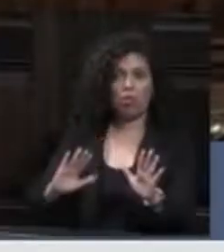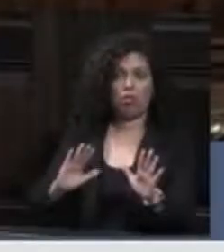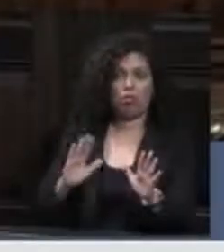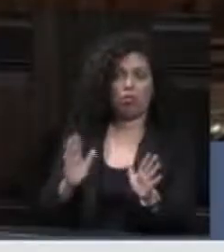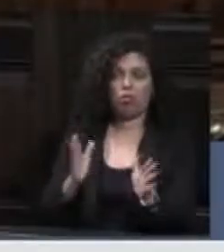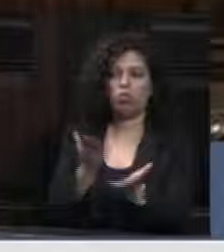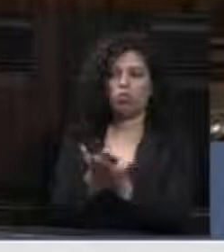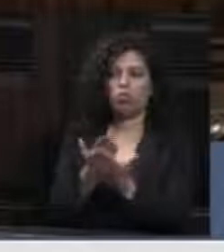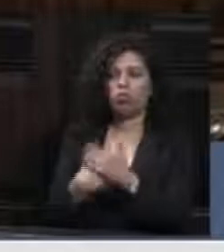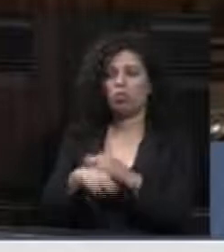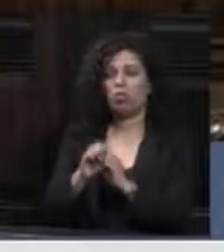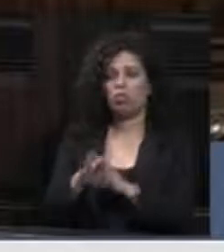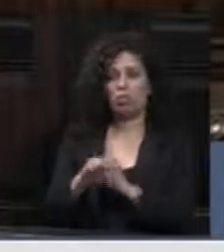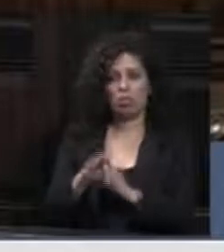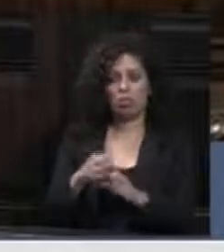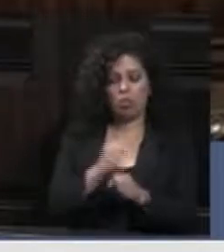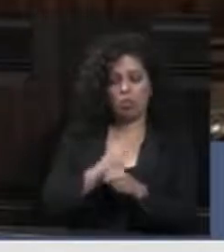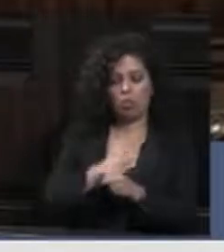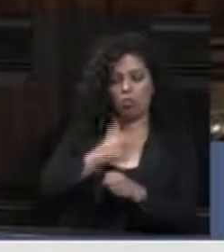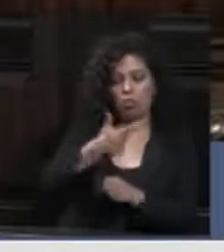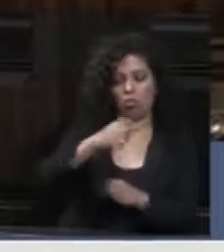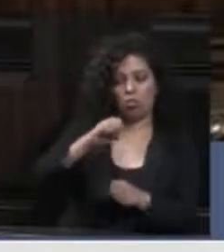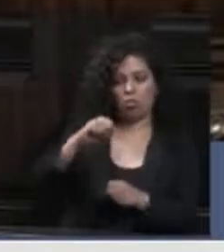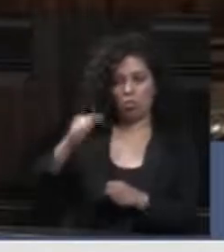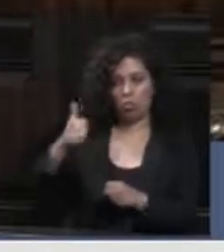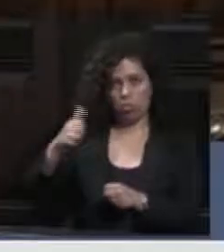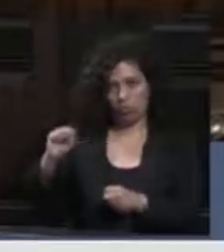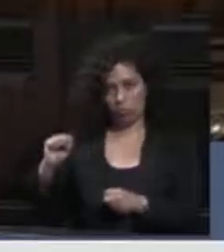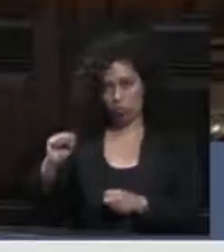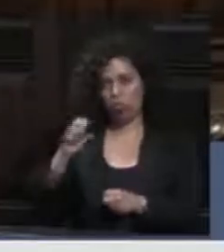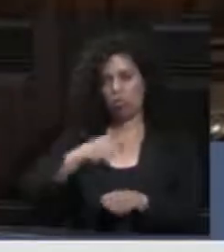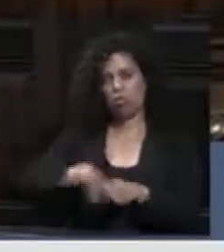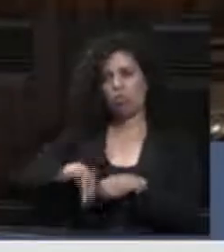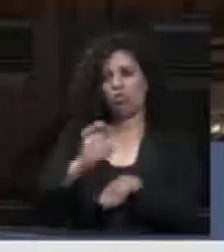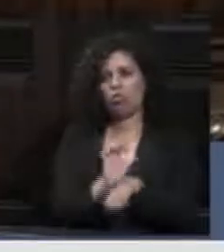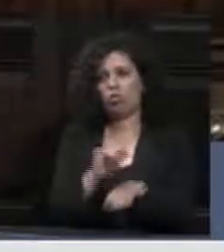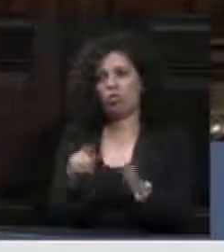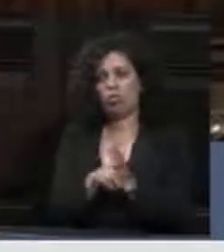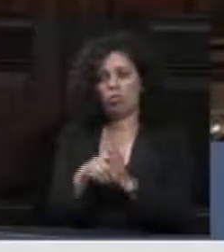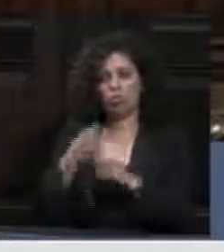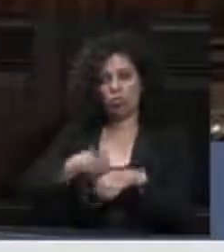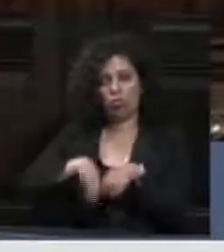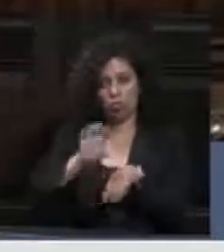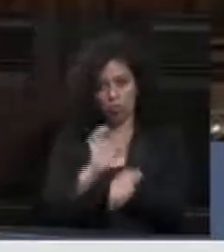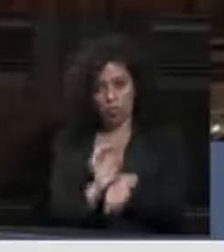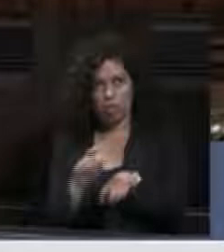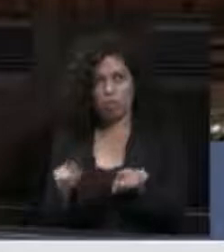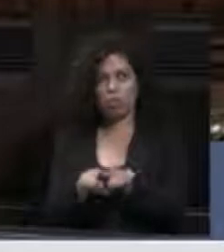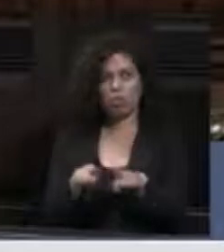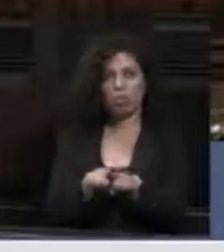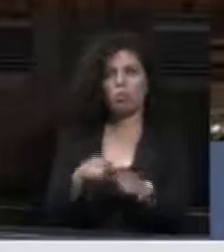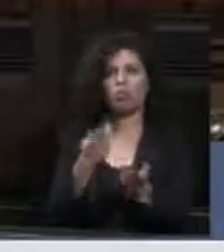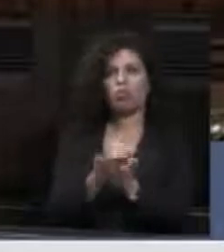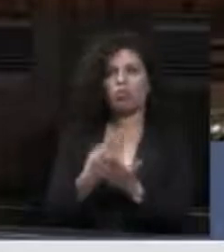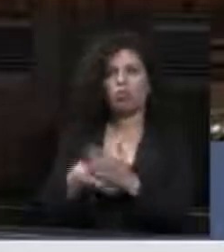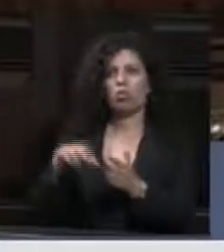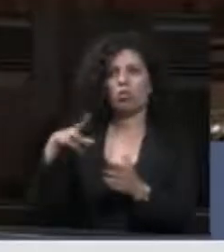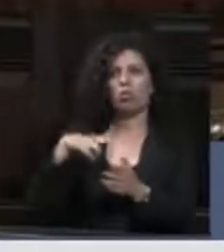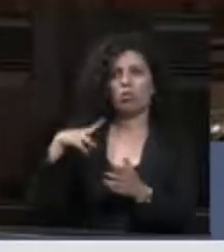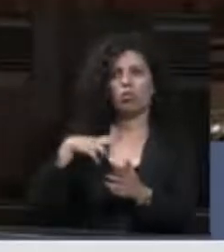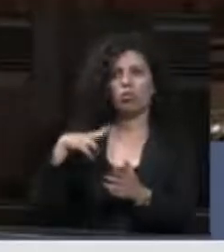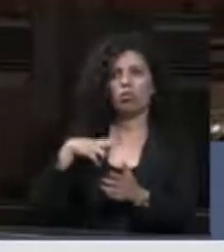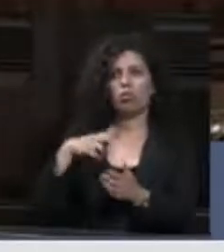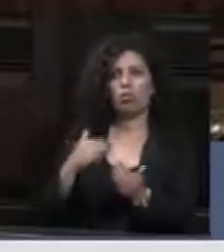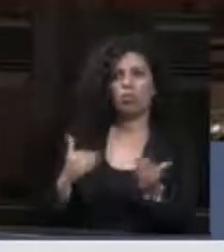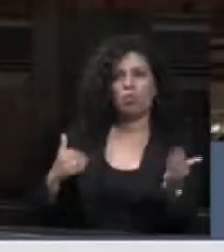de 2018. As redes públicas e as escolas particulares já começam a planejar o ano letivo